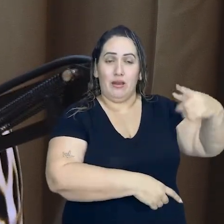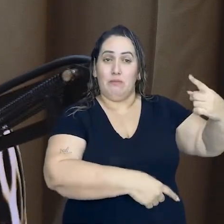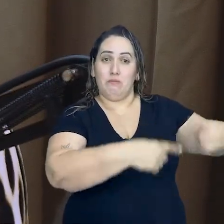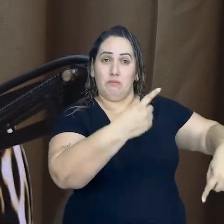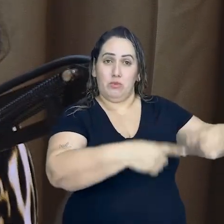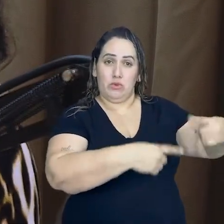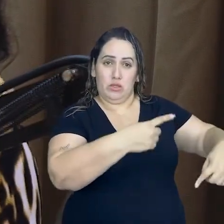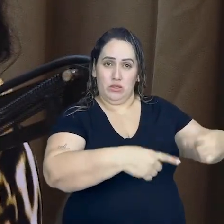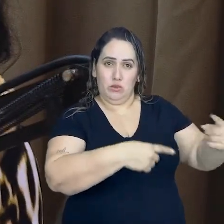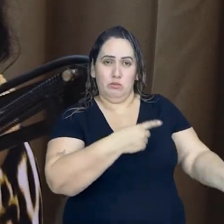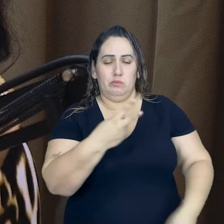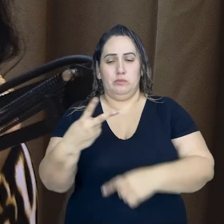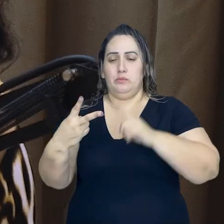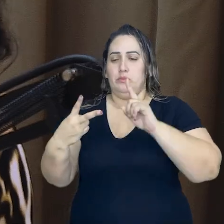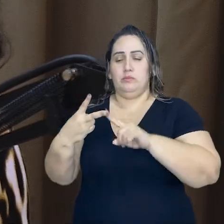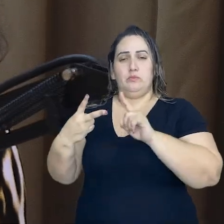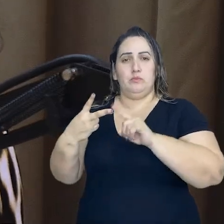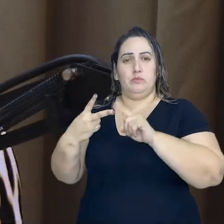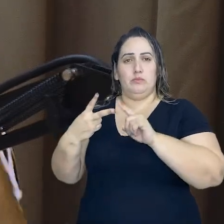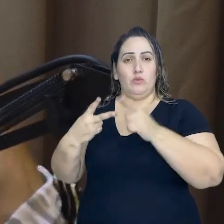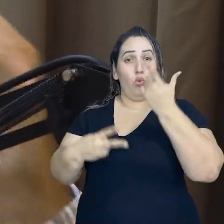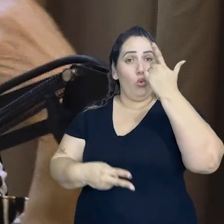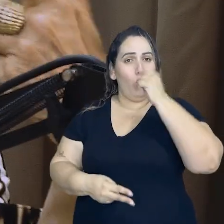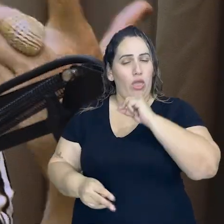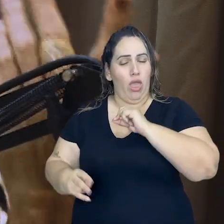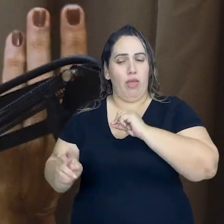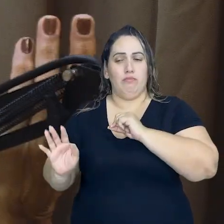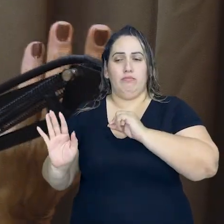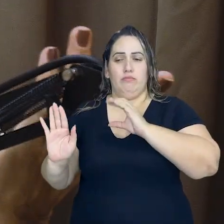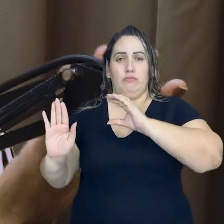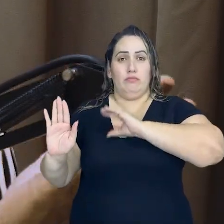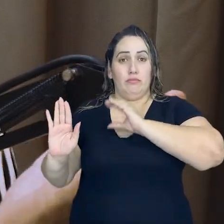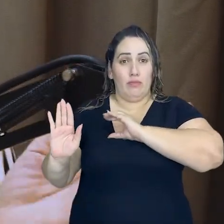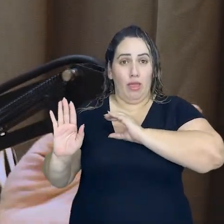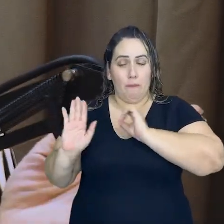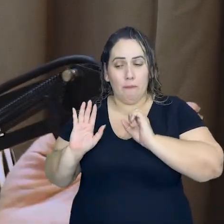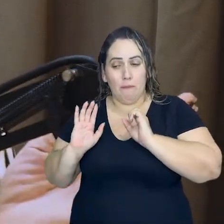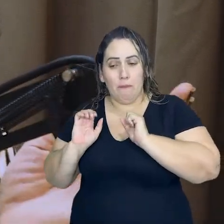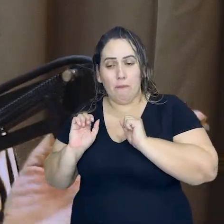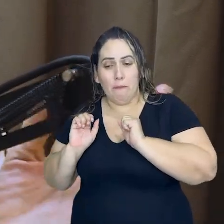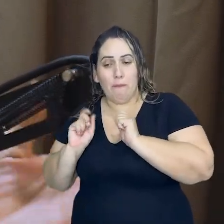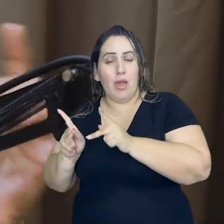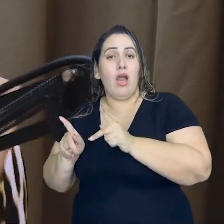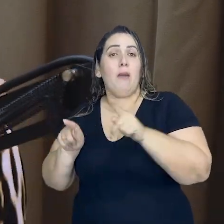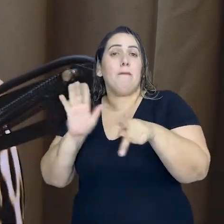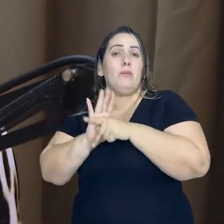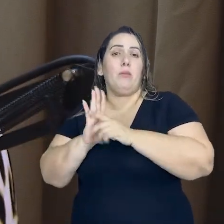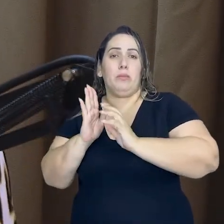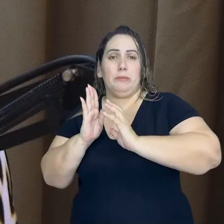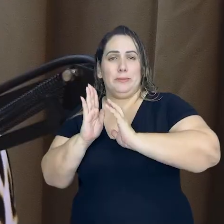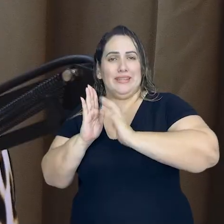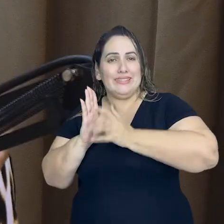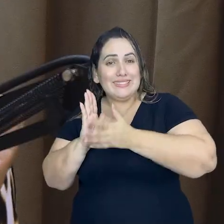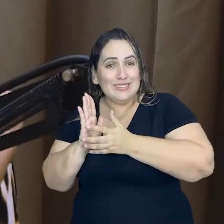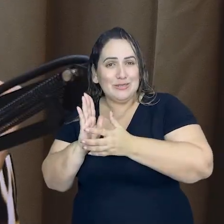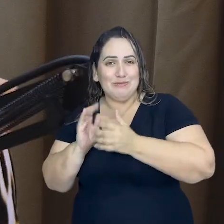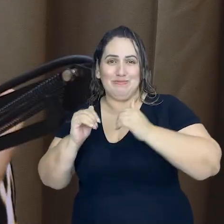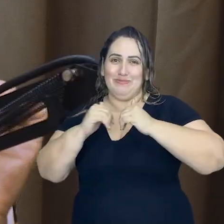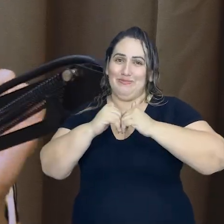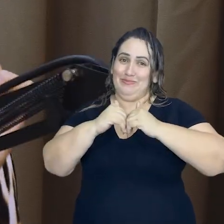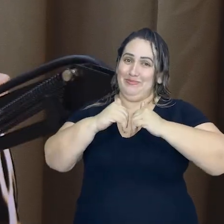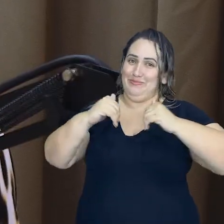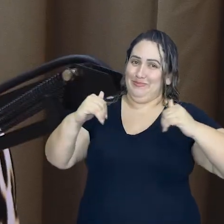à campanha, o dinheiro que vem da União, é destinado aos partidos políticos, tá? Eu peço perdão, mas